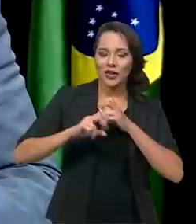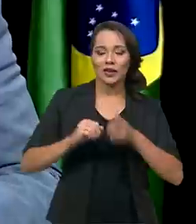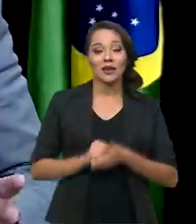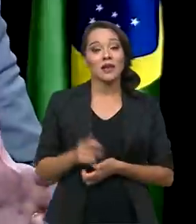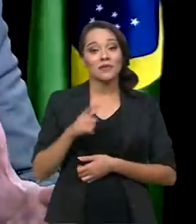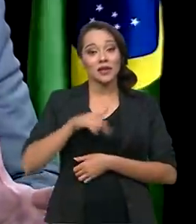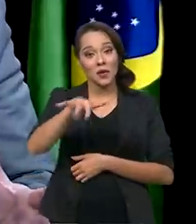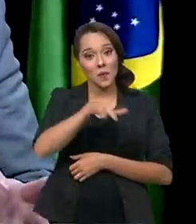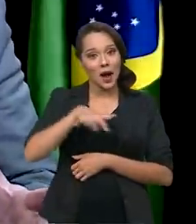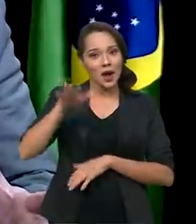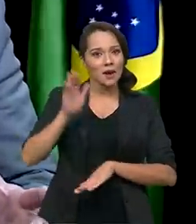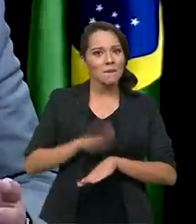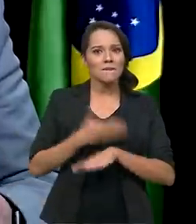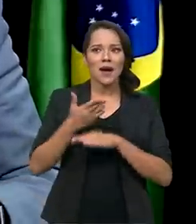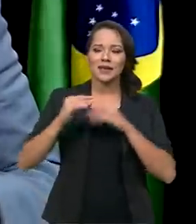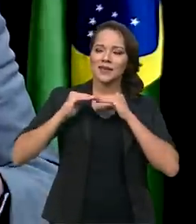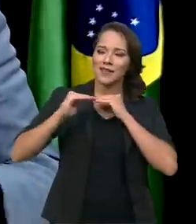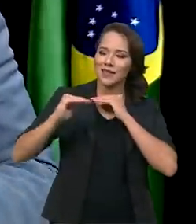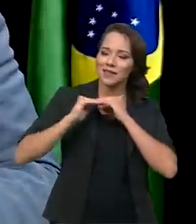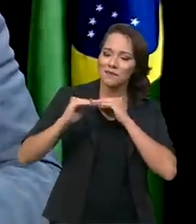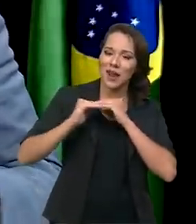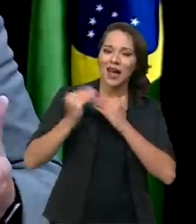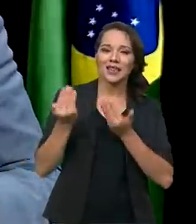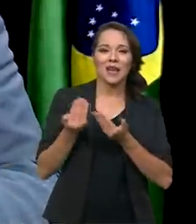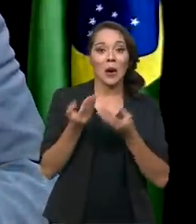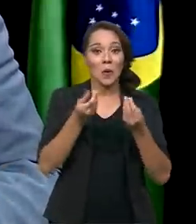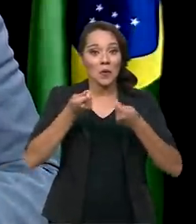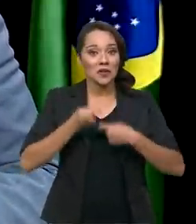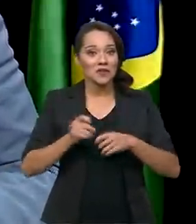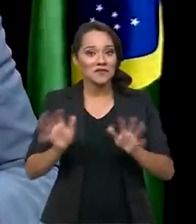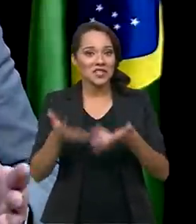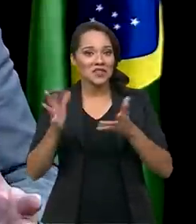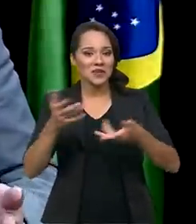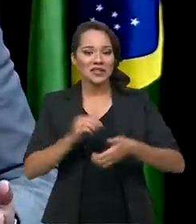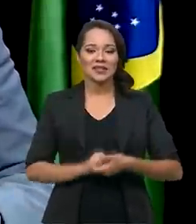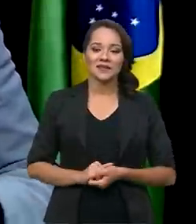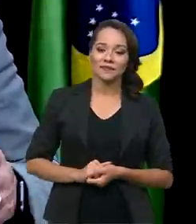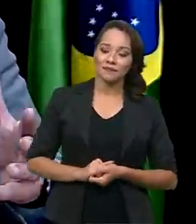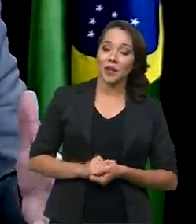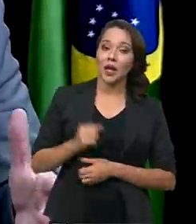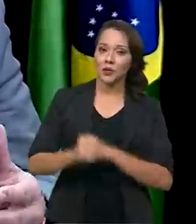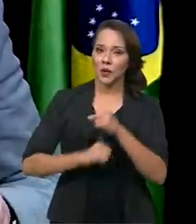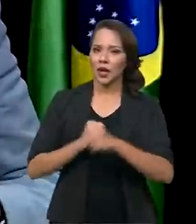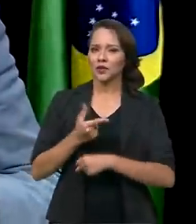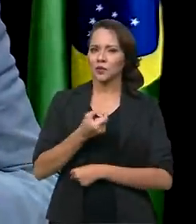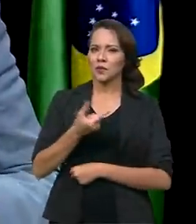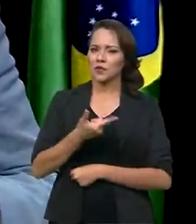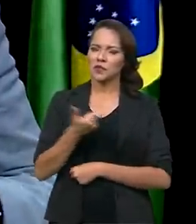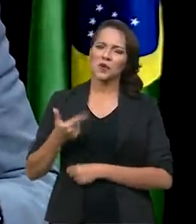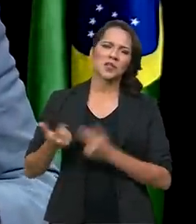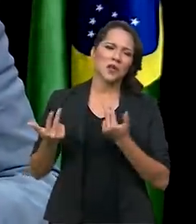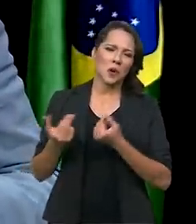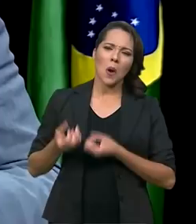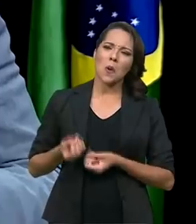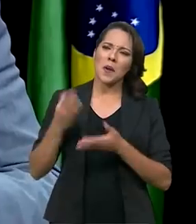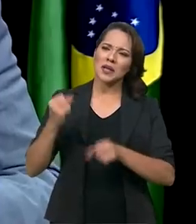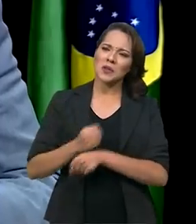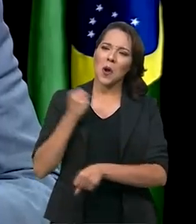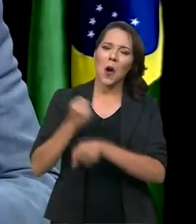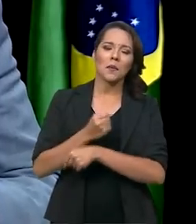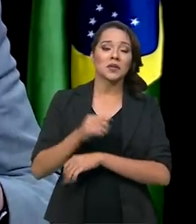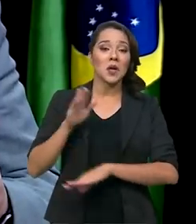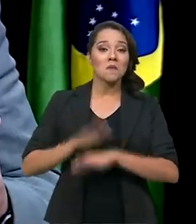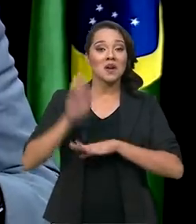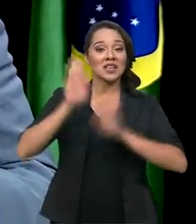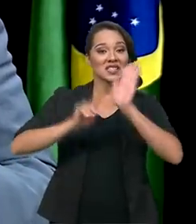ter uma matriz cada vez mais equilibrada, né, com muito investimento chegando. E o ano de 22 vai chegar na mesma linha, com mais entrega de obra, com